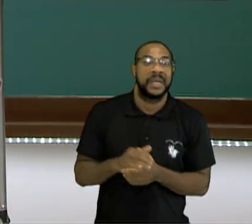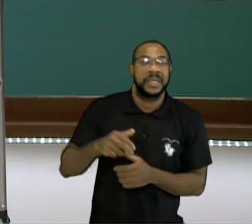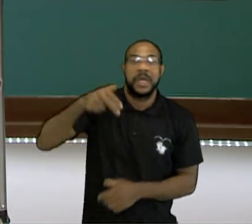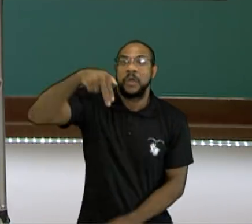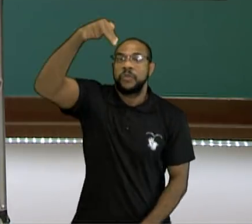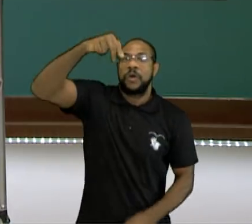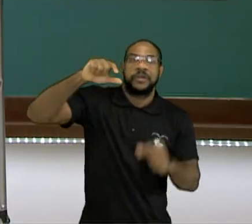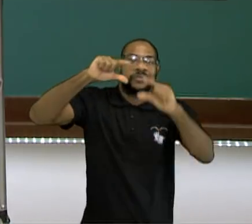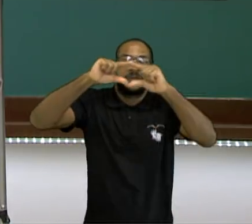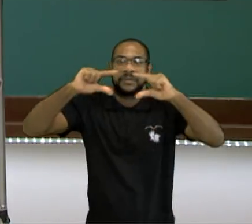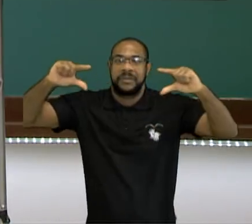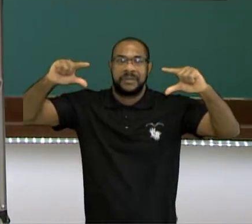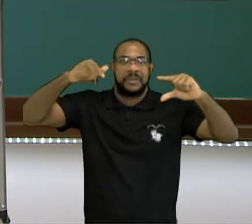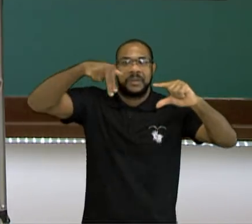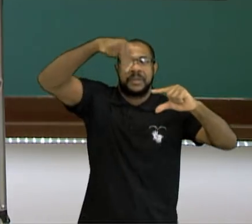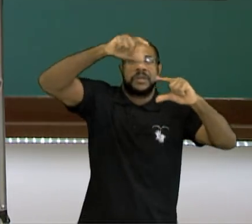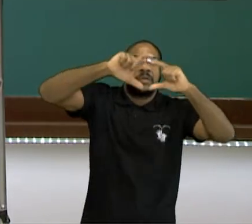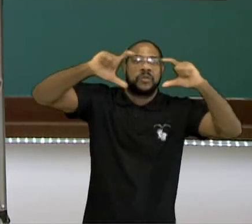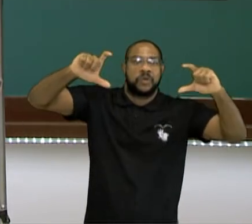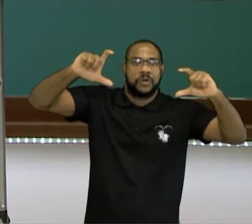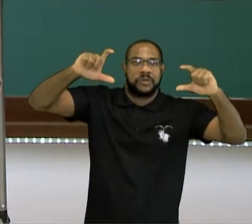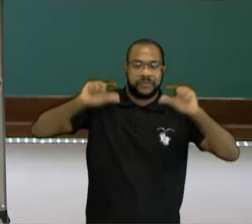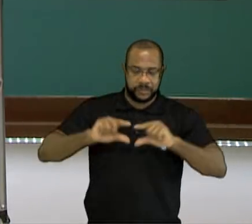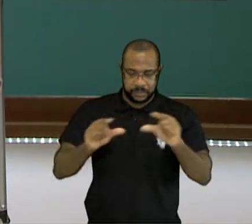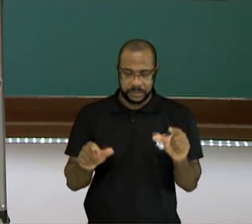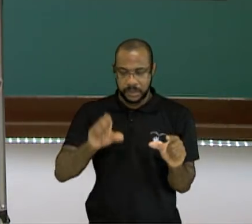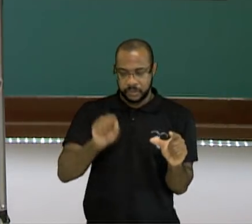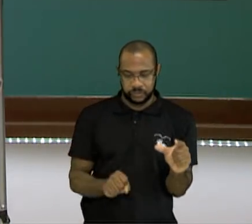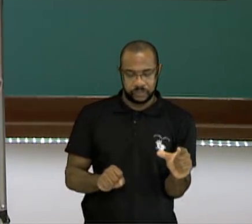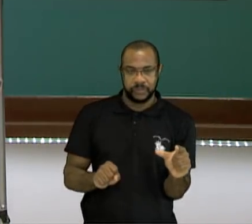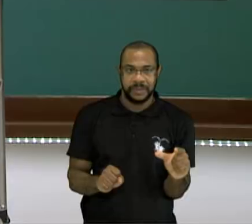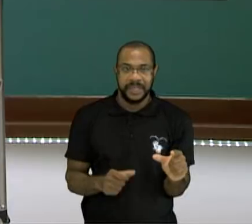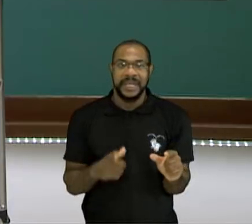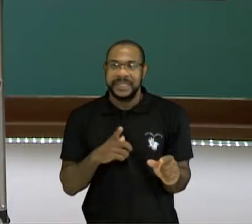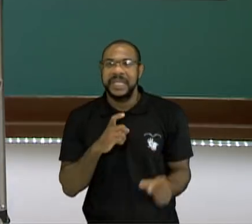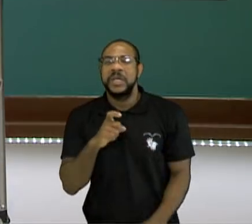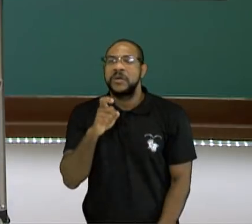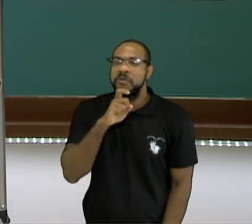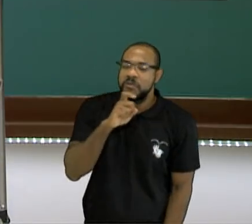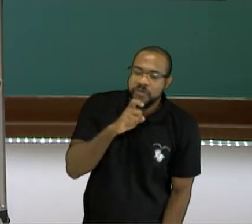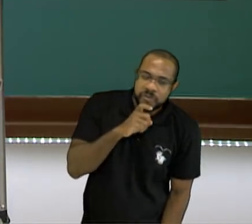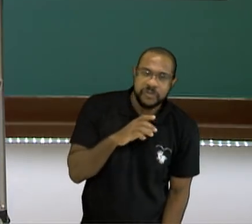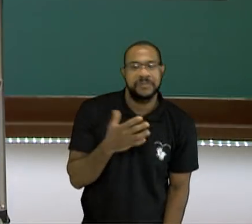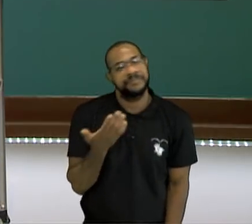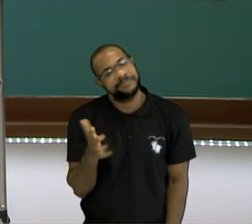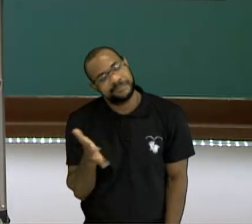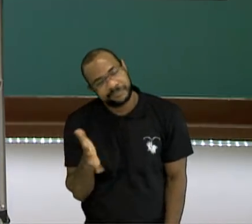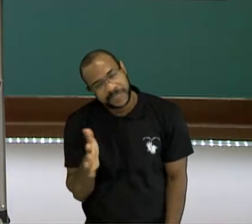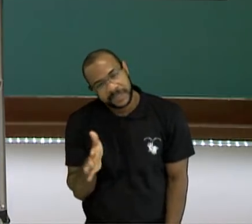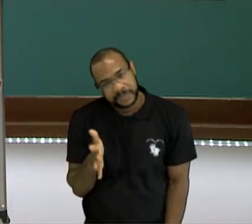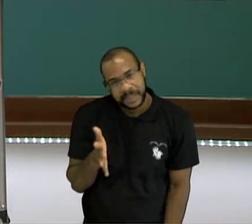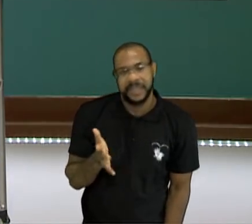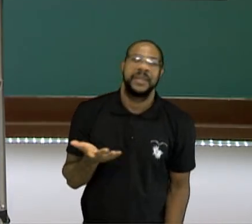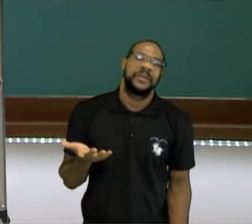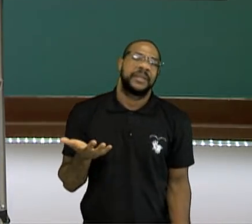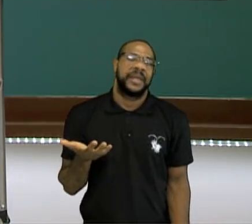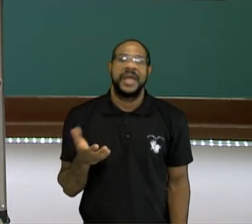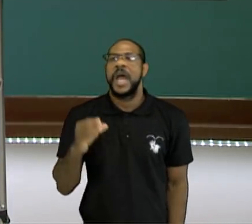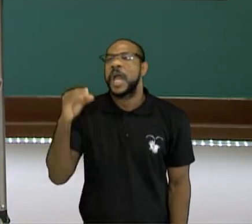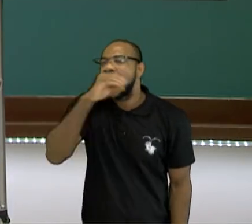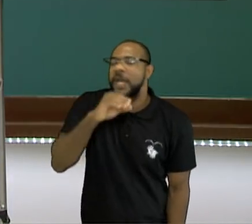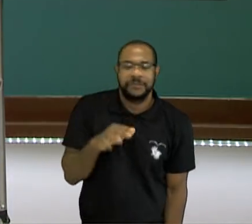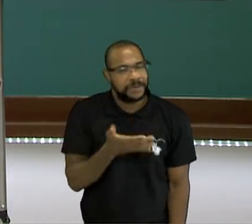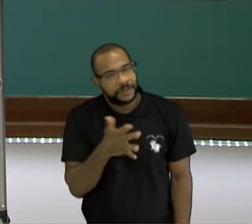norte, nós vamos ter aqueles lugares com temperaturas mais amenas, com precipitação de neve no inverno, dependendo da